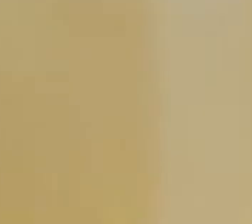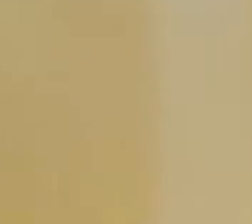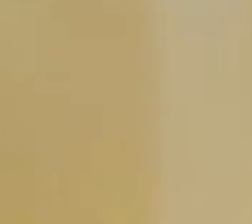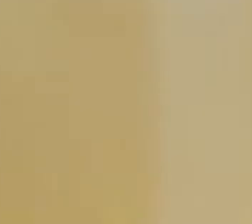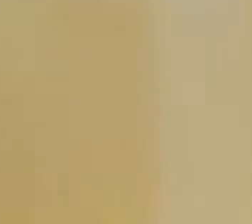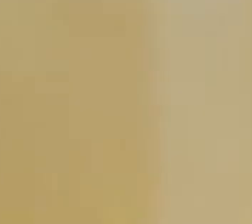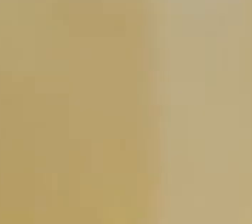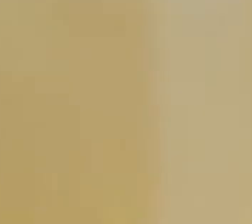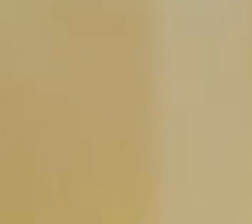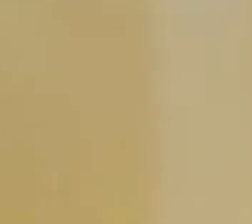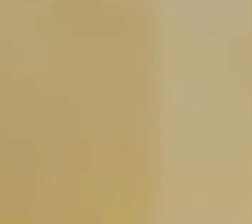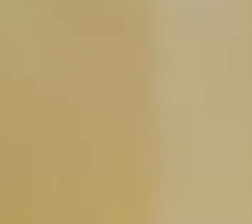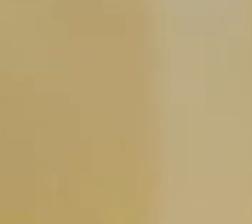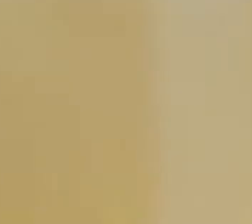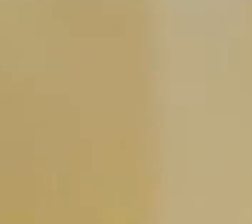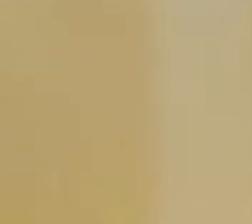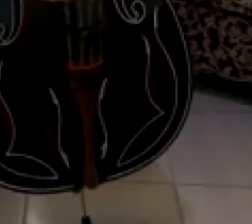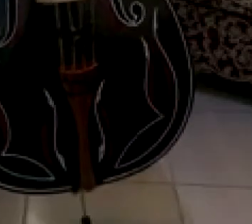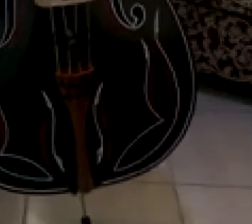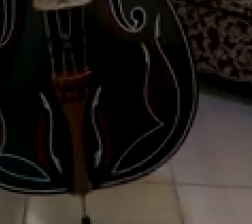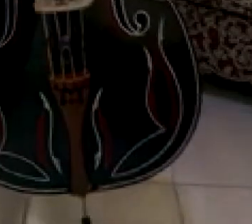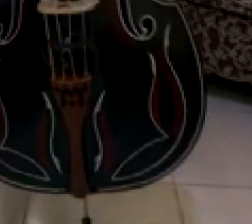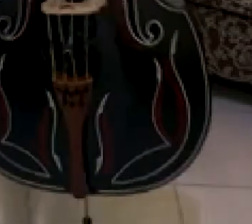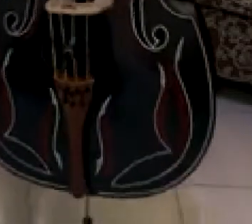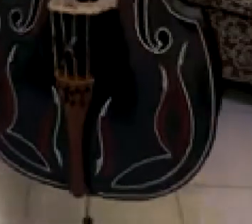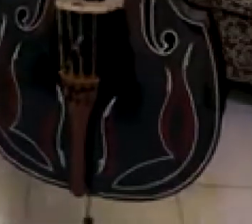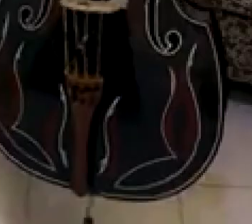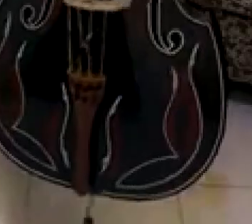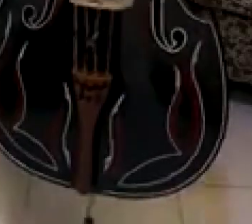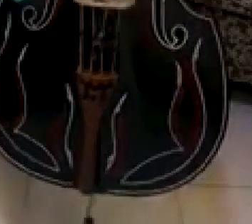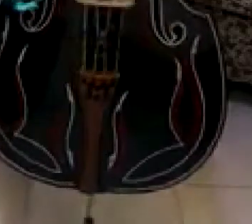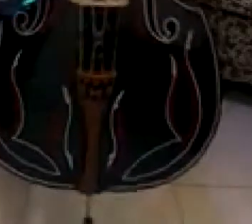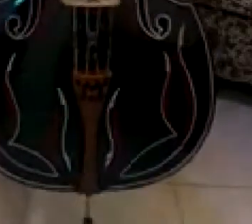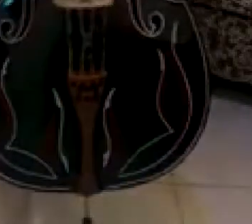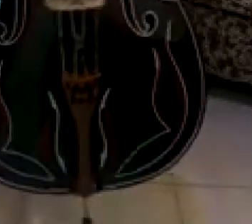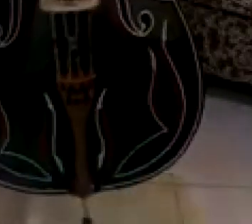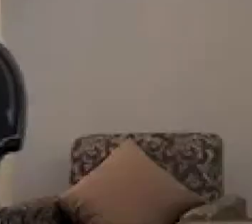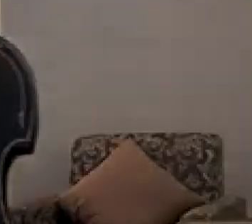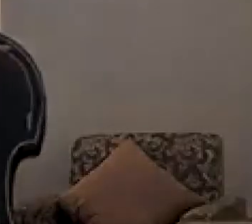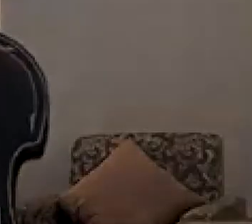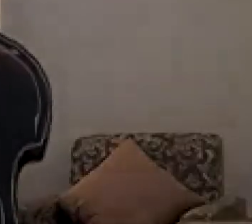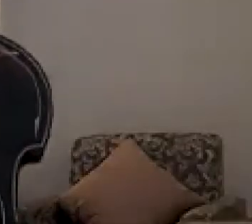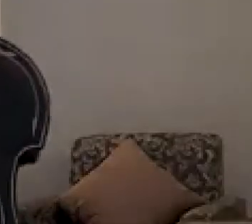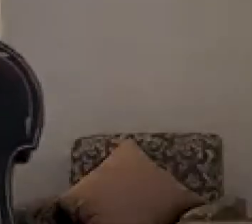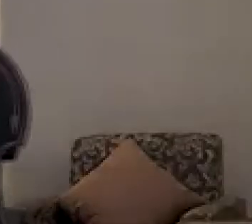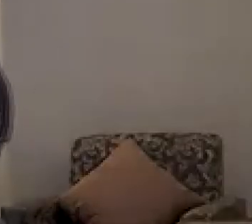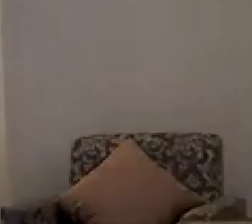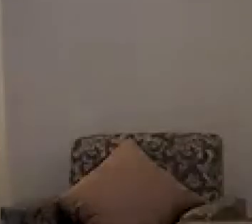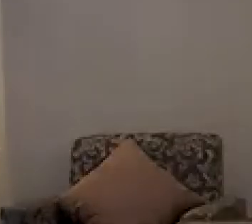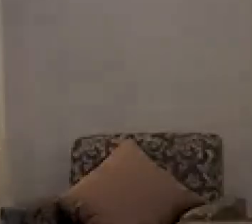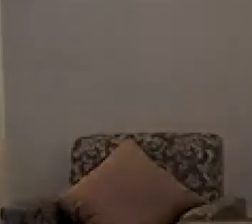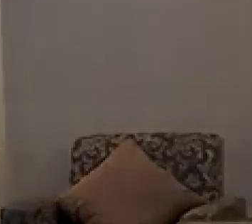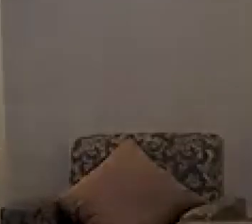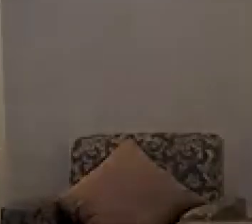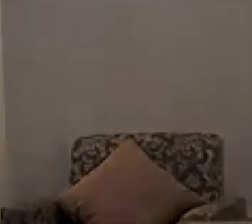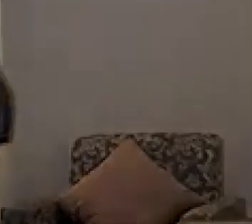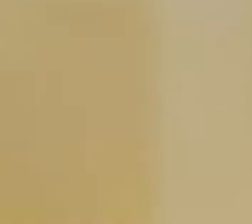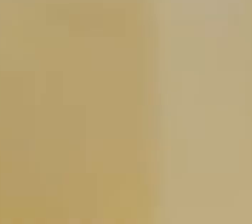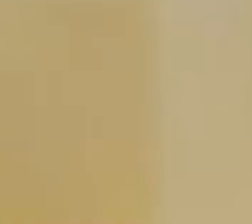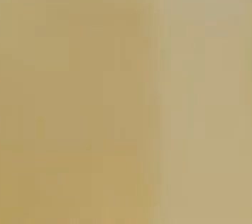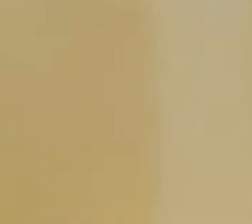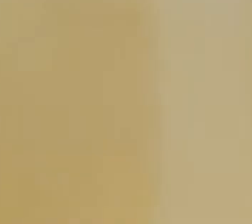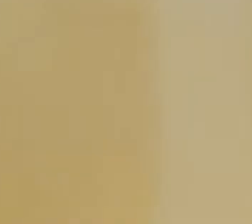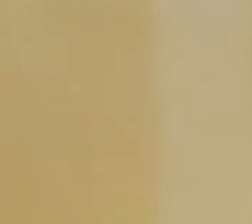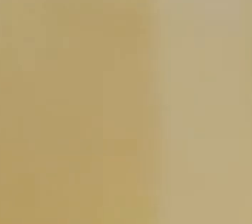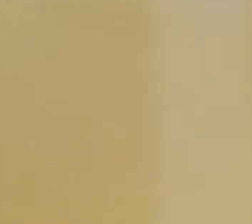Janaína acorda todo dia às 4h30. Já na hora de ir pra cama, Janaína pensa que o dia não passou,